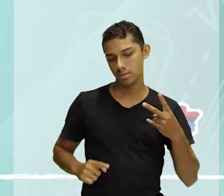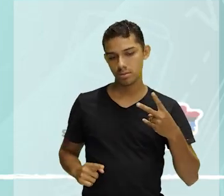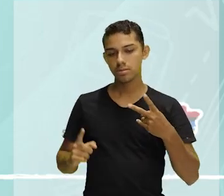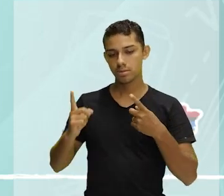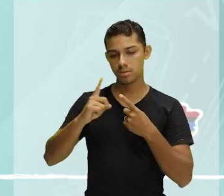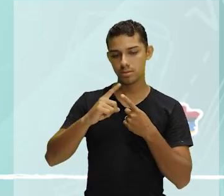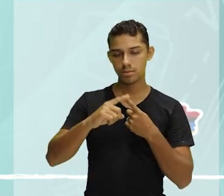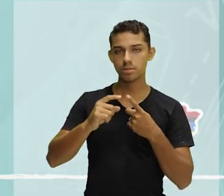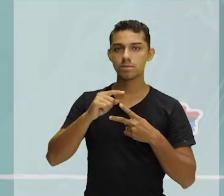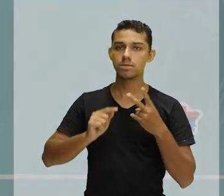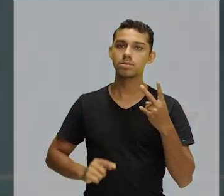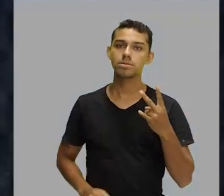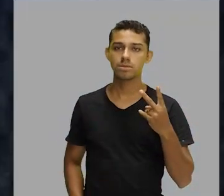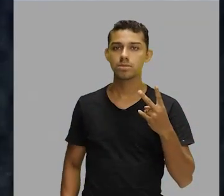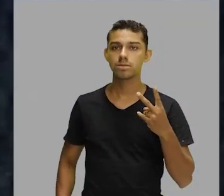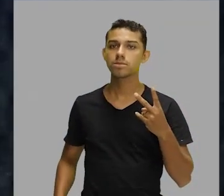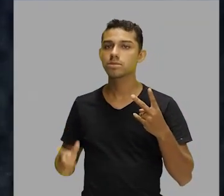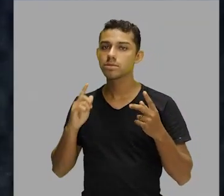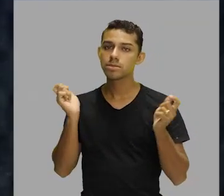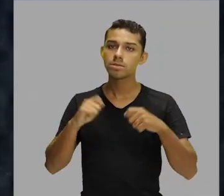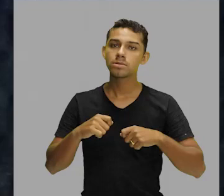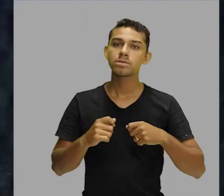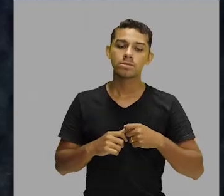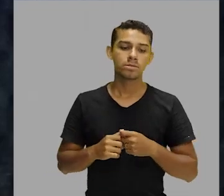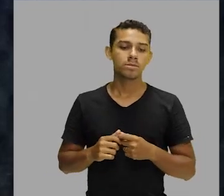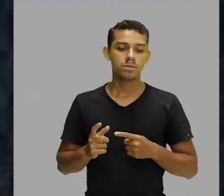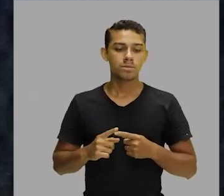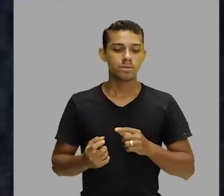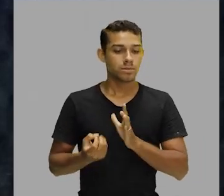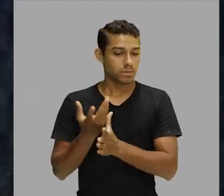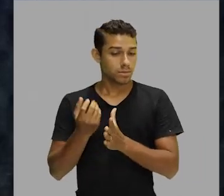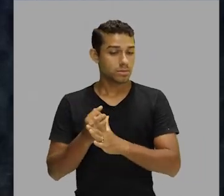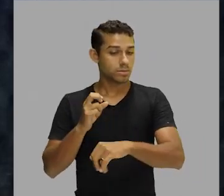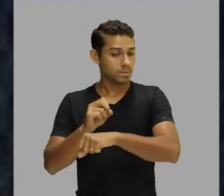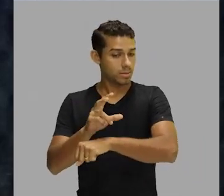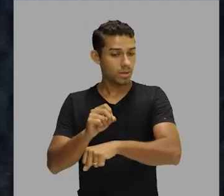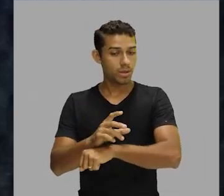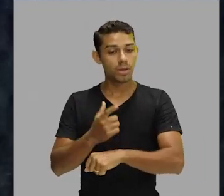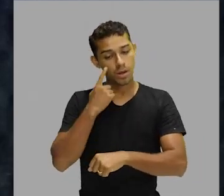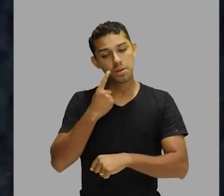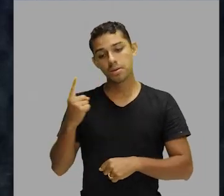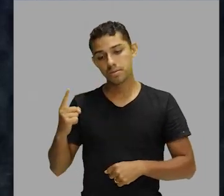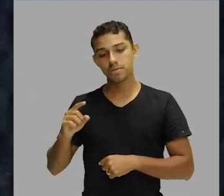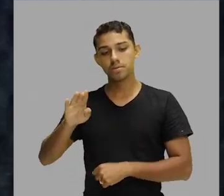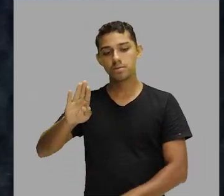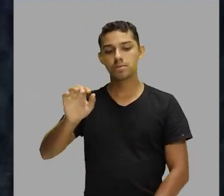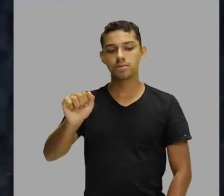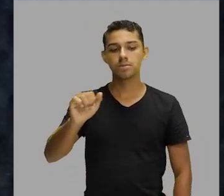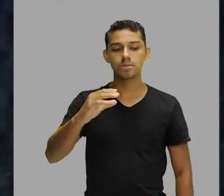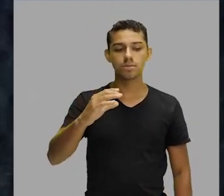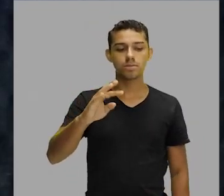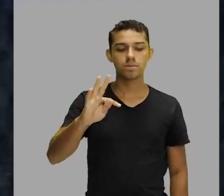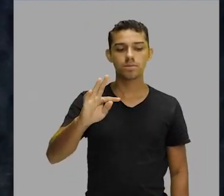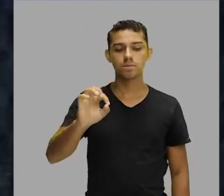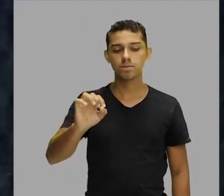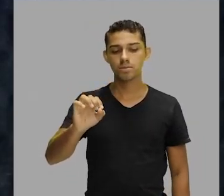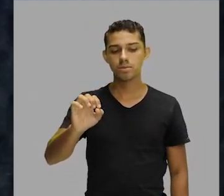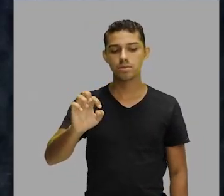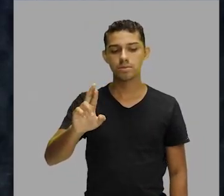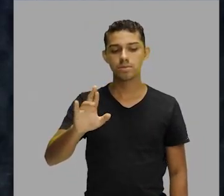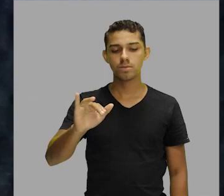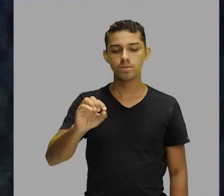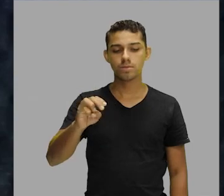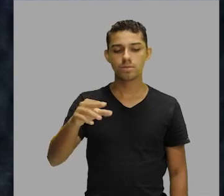tipos, né? Levando em consideração a reprodução de um tipo de vírus, que é o caso do bacteriófago. Os bacteriófagos